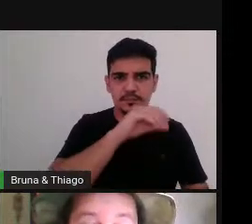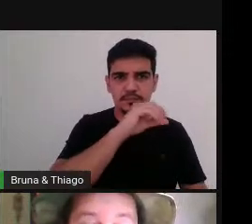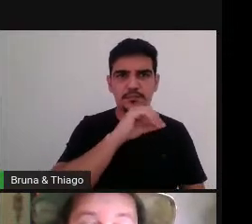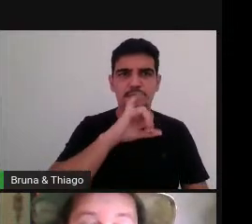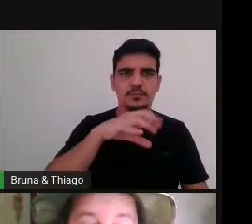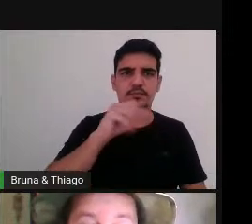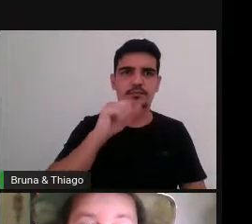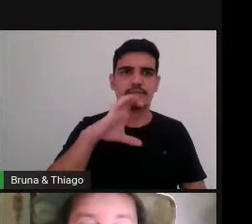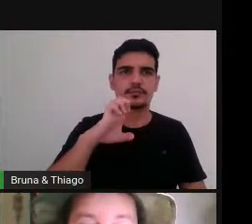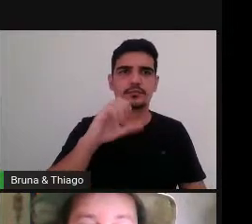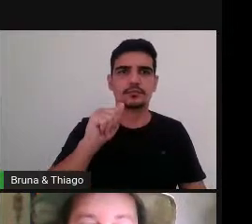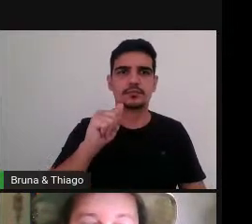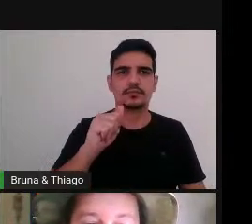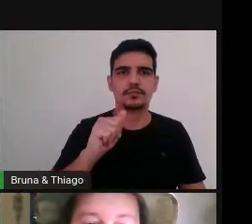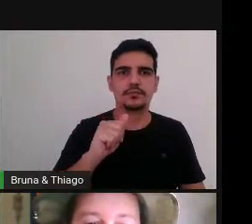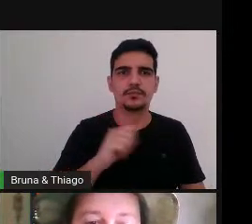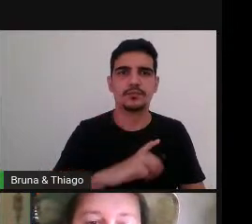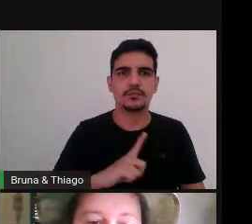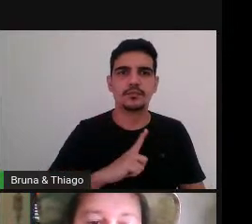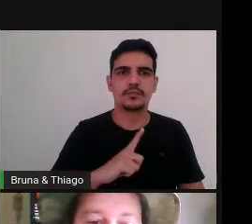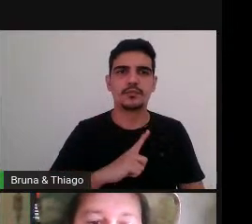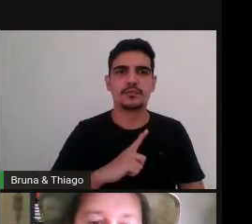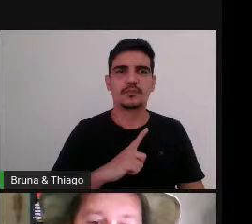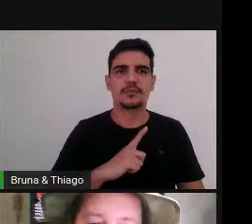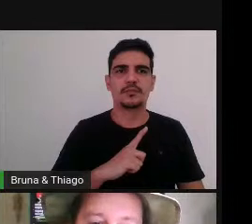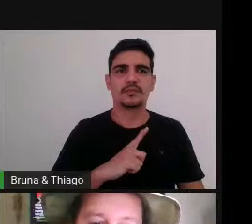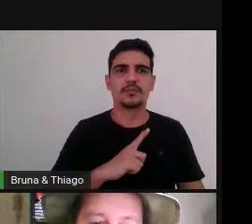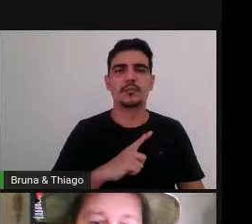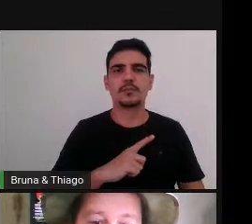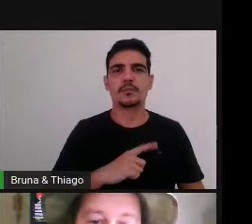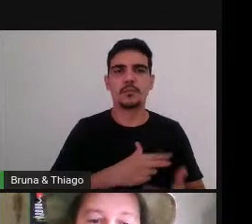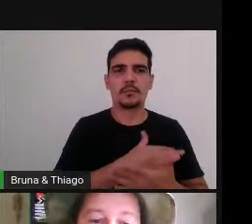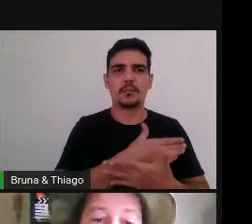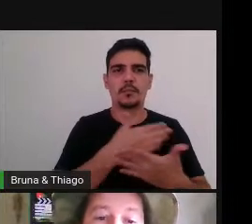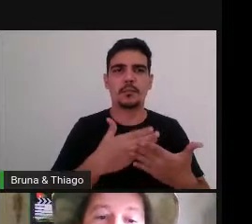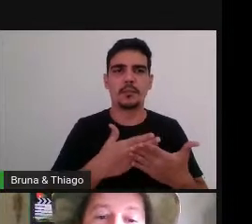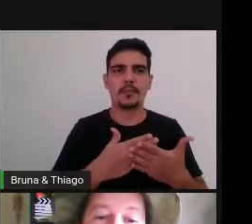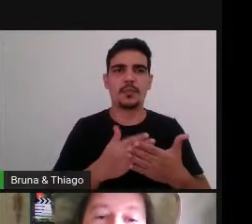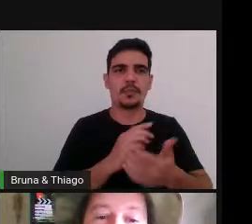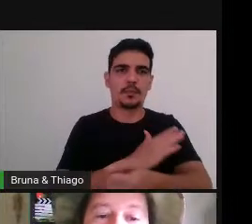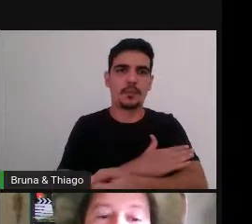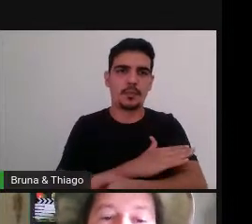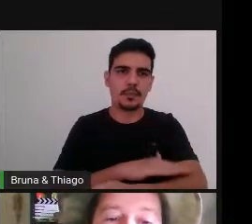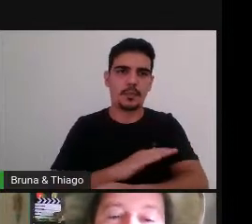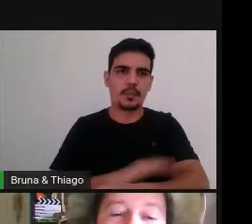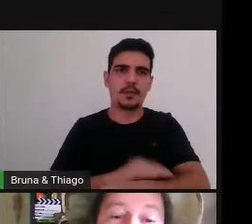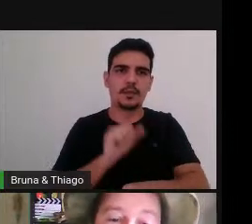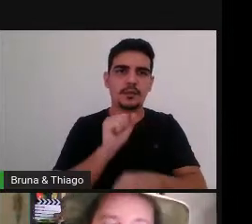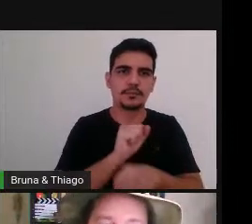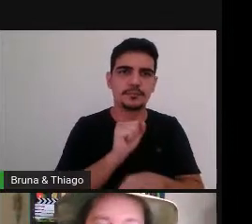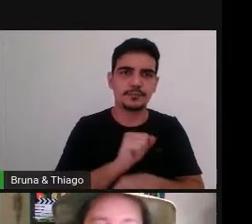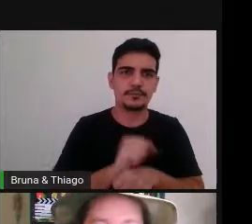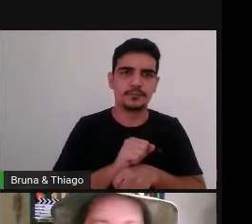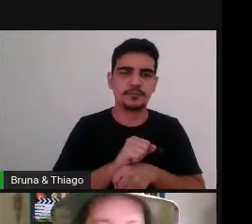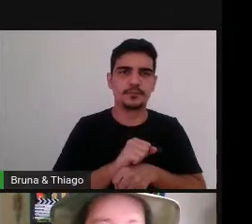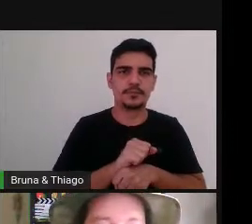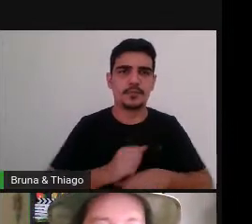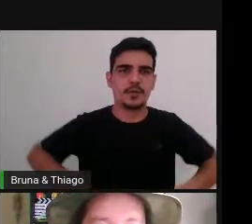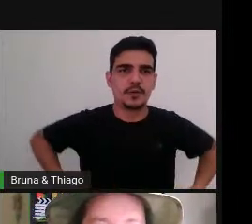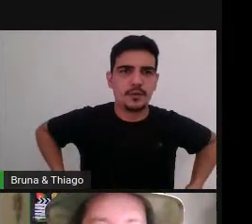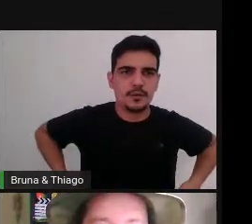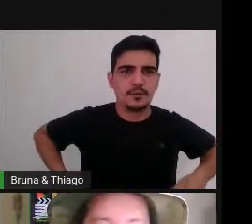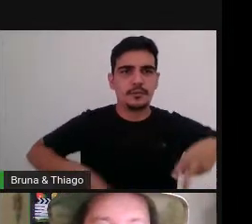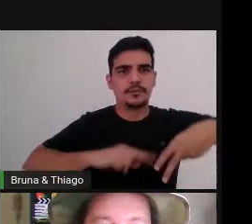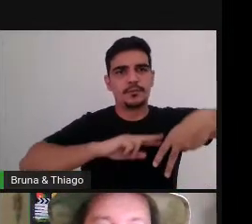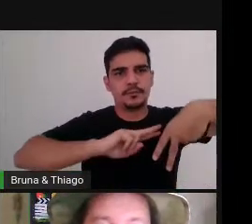cascavel, olha só, neurotoxina, coagulante, vai agir nos músculos. Na miotoxina, vai afetar principalmente os rins. Já